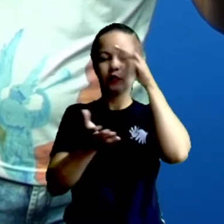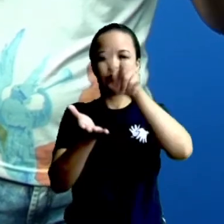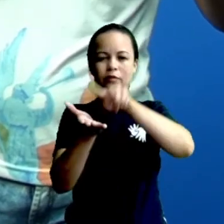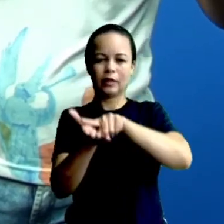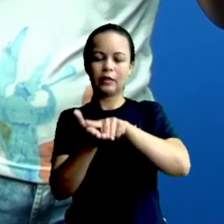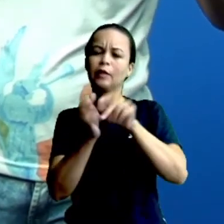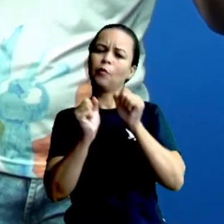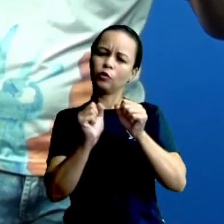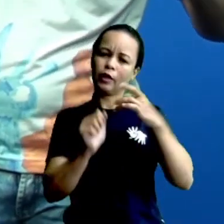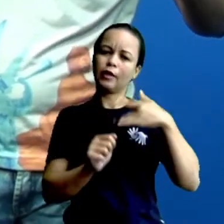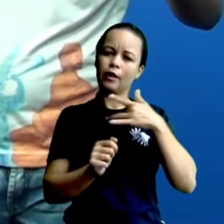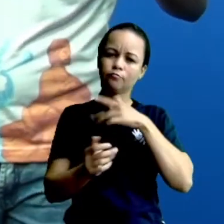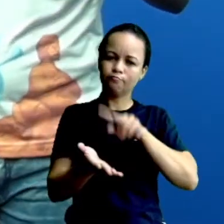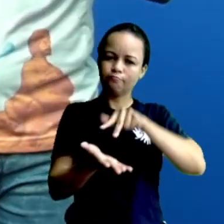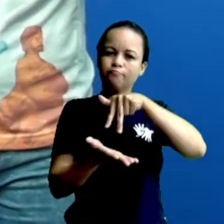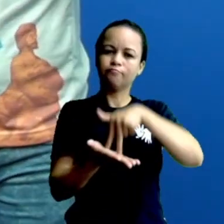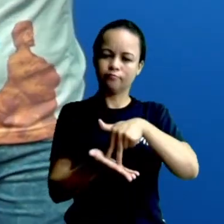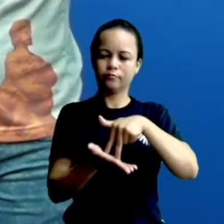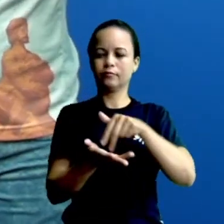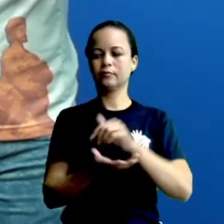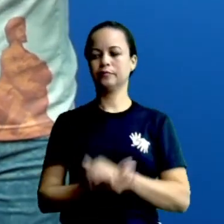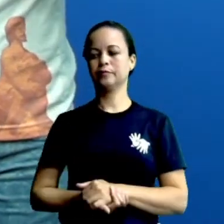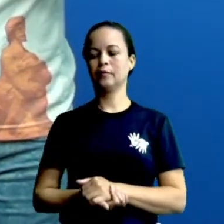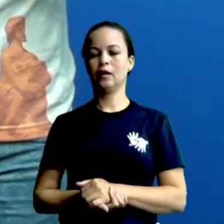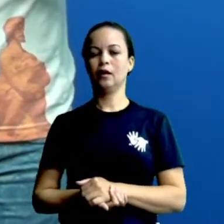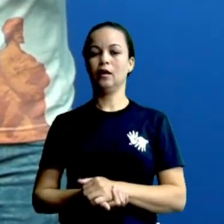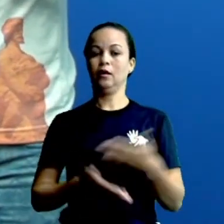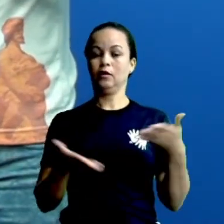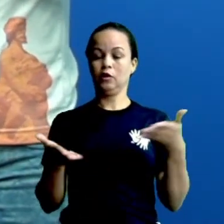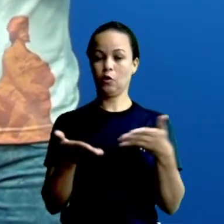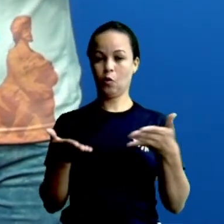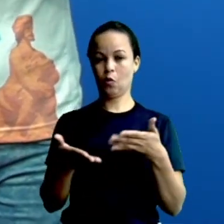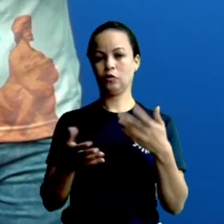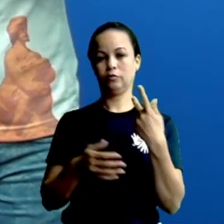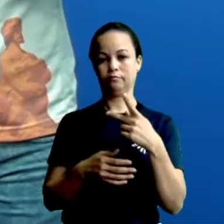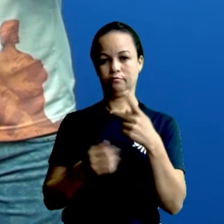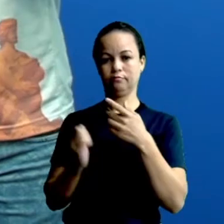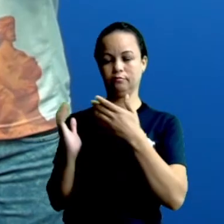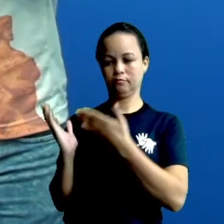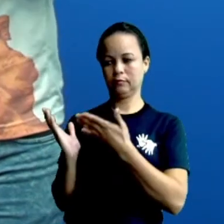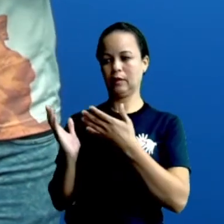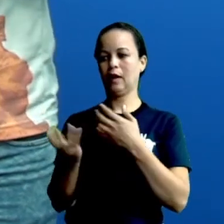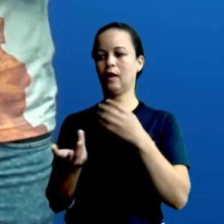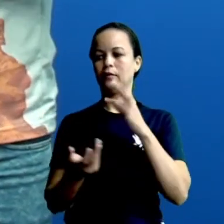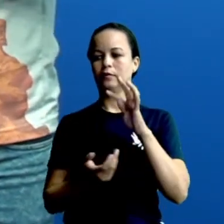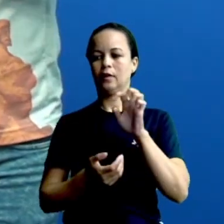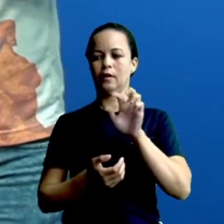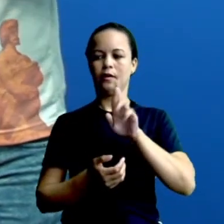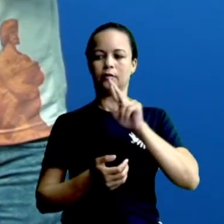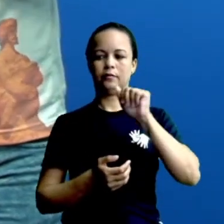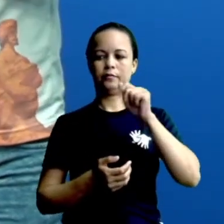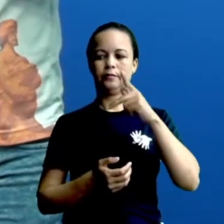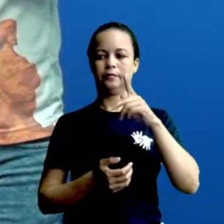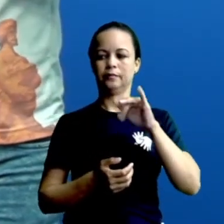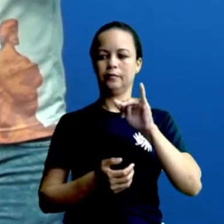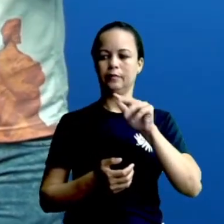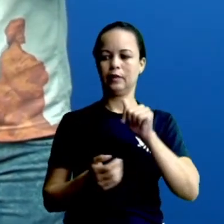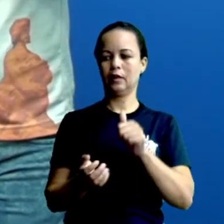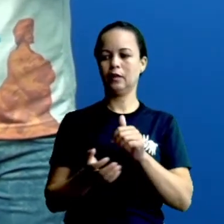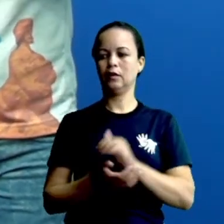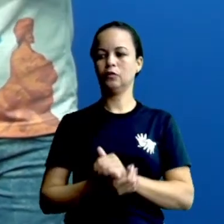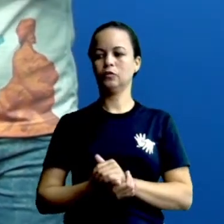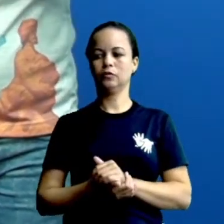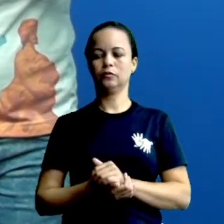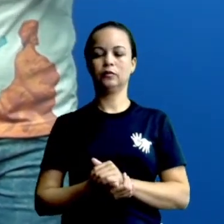ficar saudável. E hoje na iridoterapia, acredita-se que ao se colocar